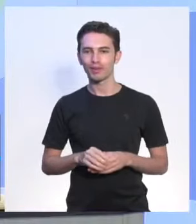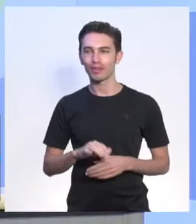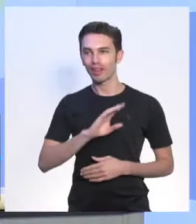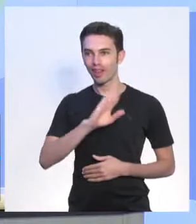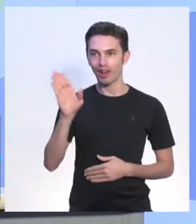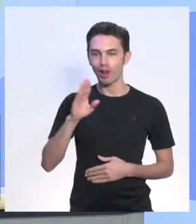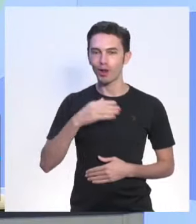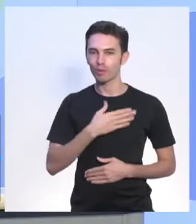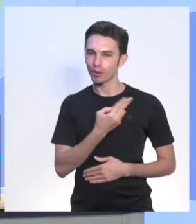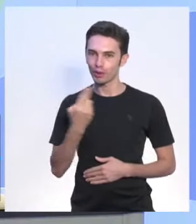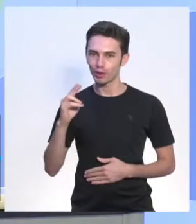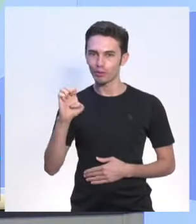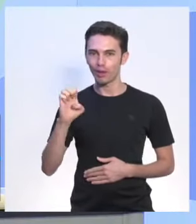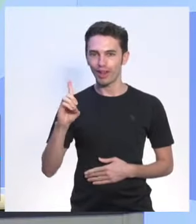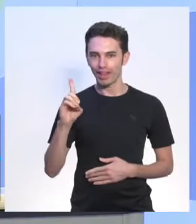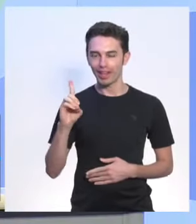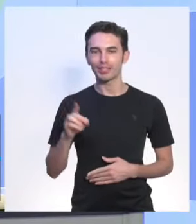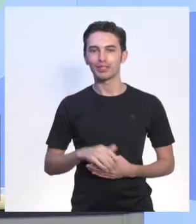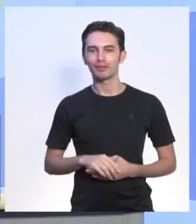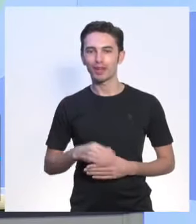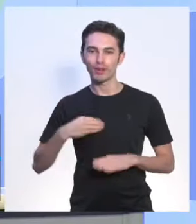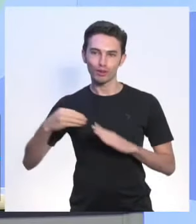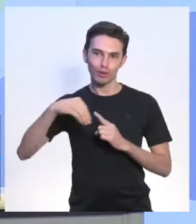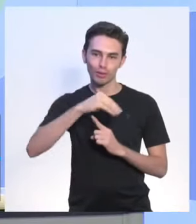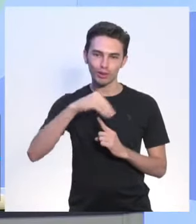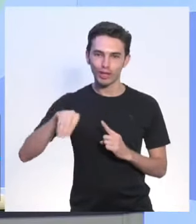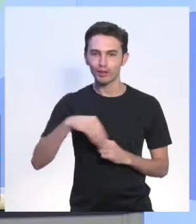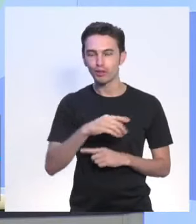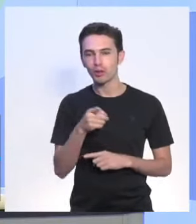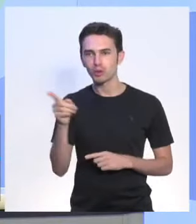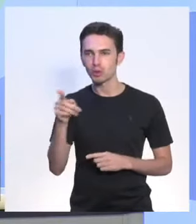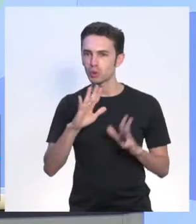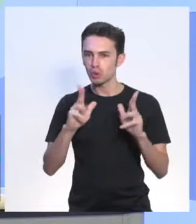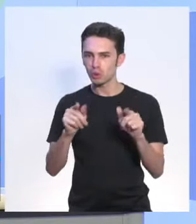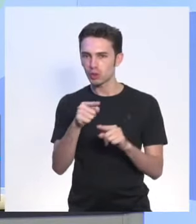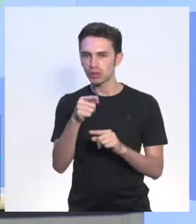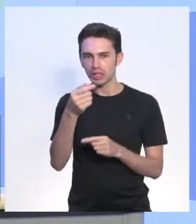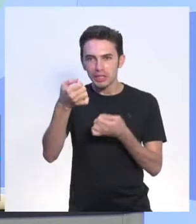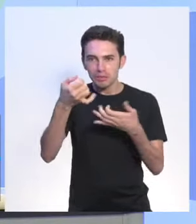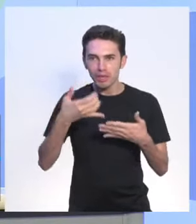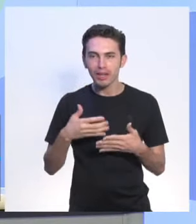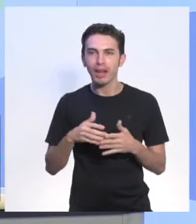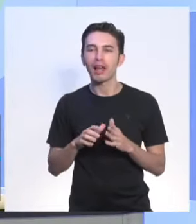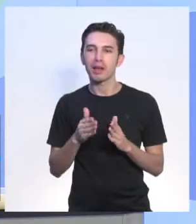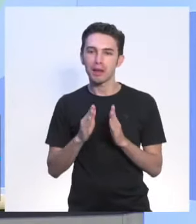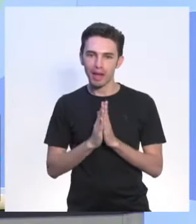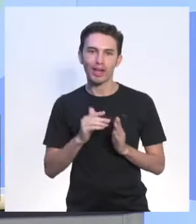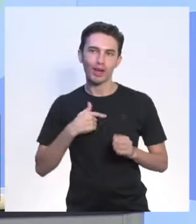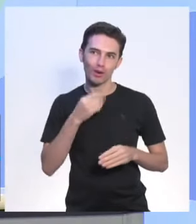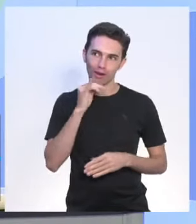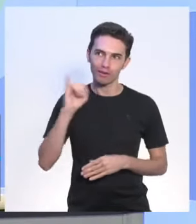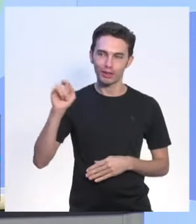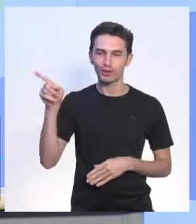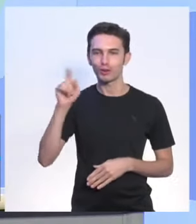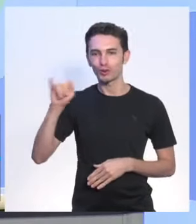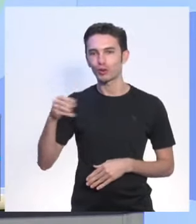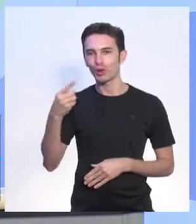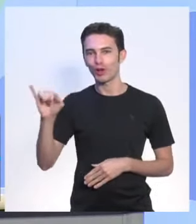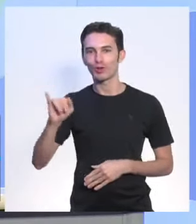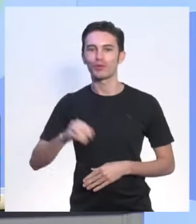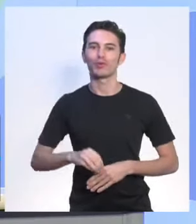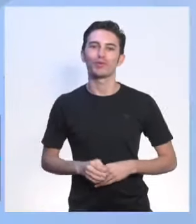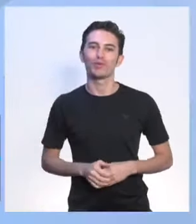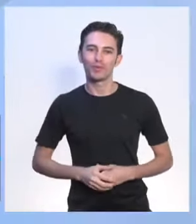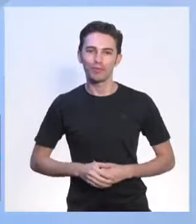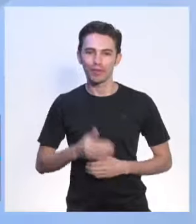Sou Ed. I'll be the moderator today. Sou o moderador. Tudo que vocês disserem, everything that you say, I'll tell João. Passarei para o João. That's it.